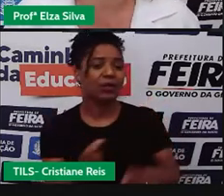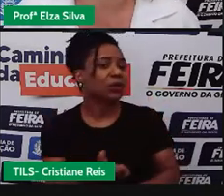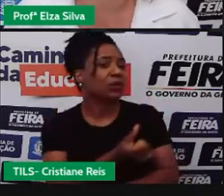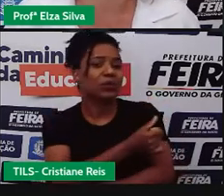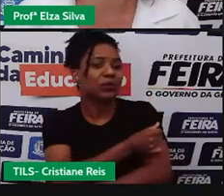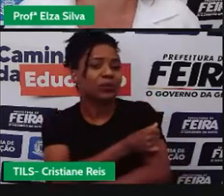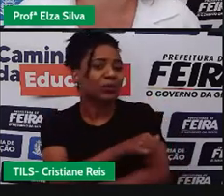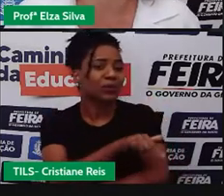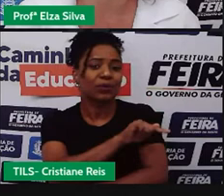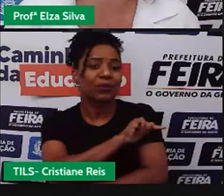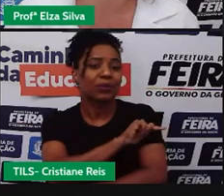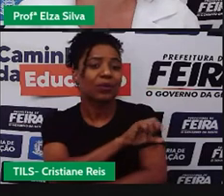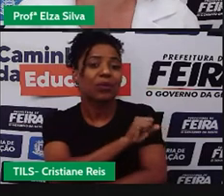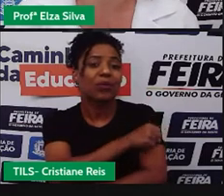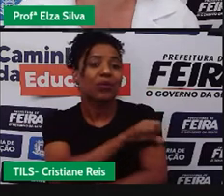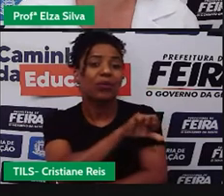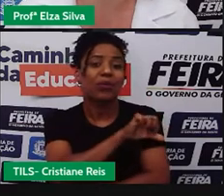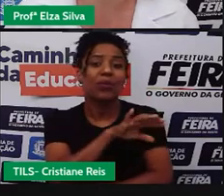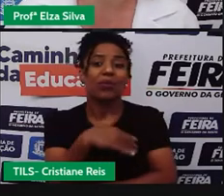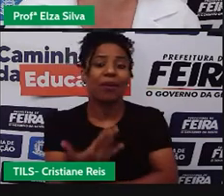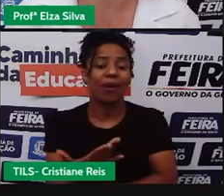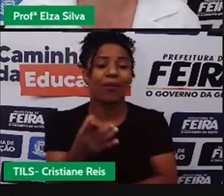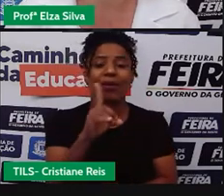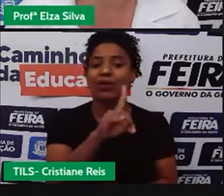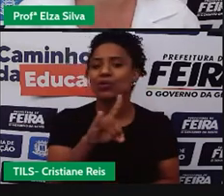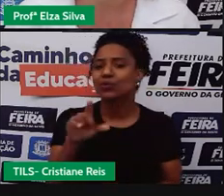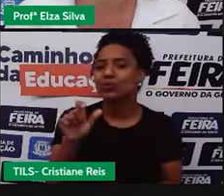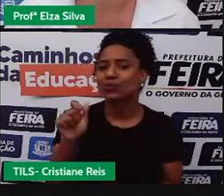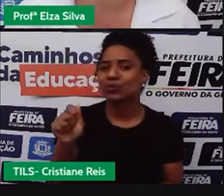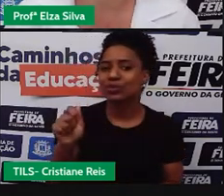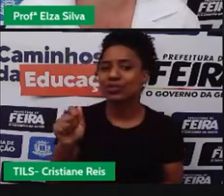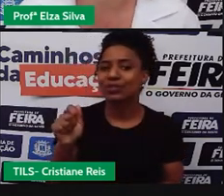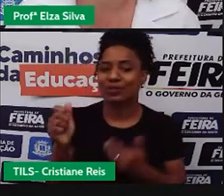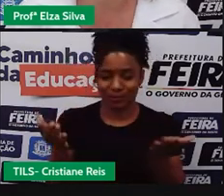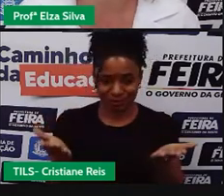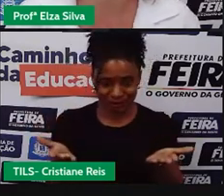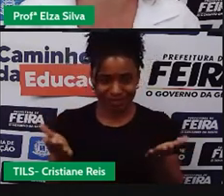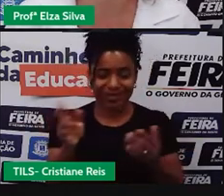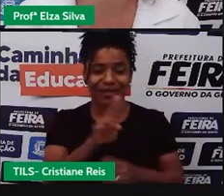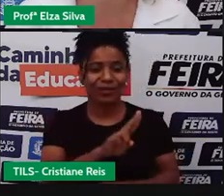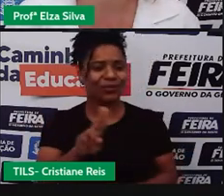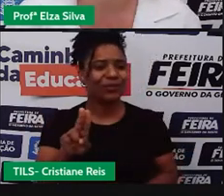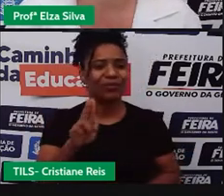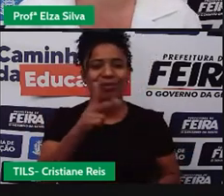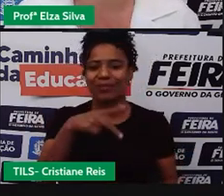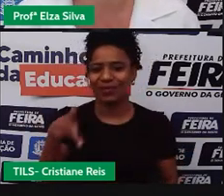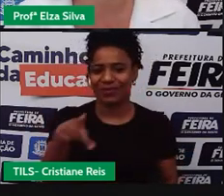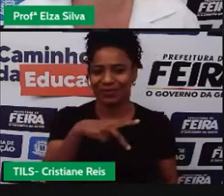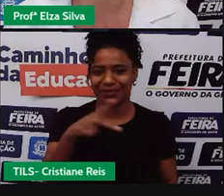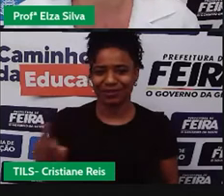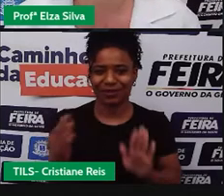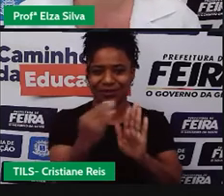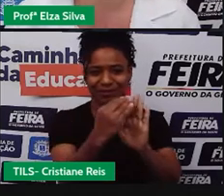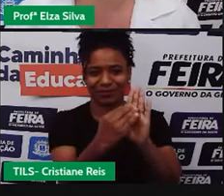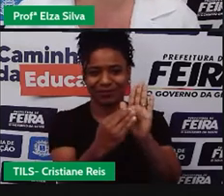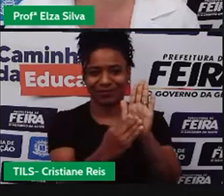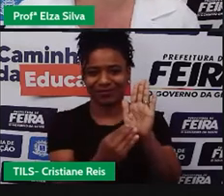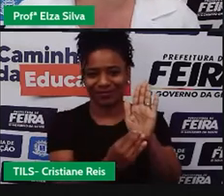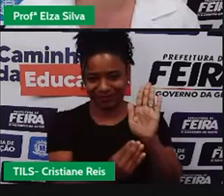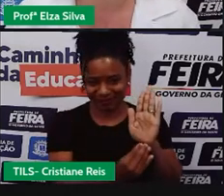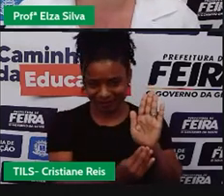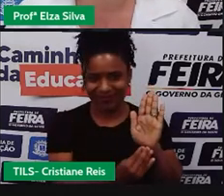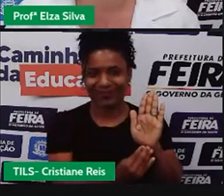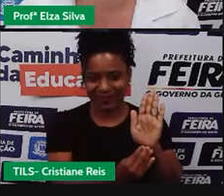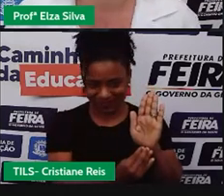date, a data da nossa aula de hoje, teacher, o nome do seu professor ou ou de sua professora da